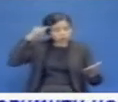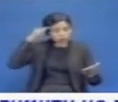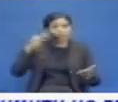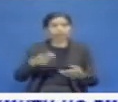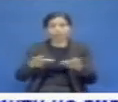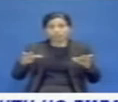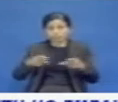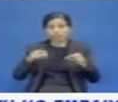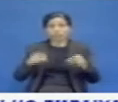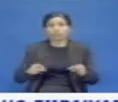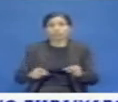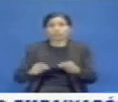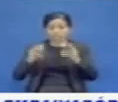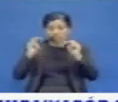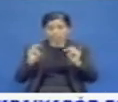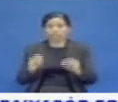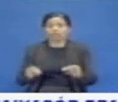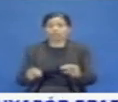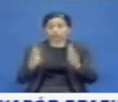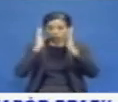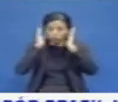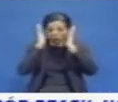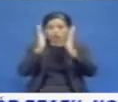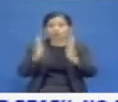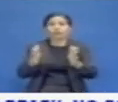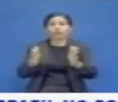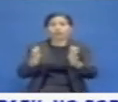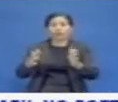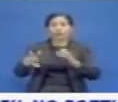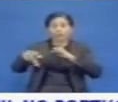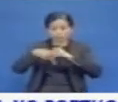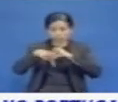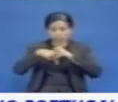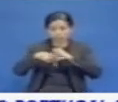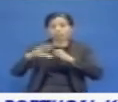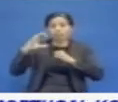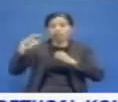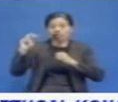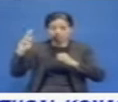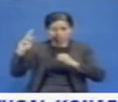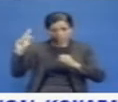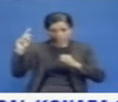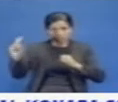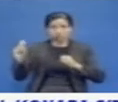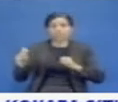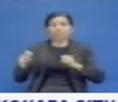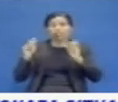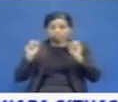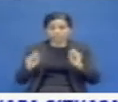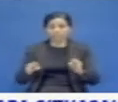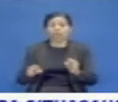financeira. Na BEMOS sai, atenção, bancada do CNRT, CATAC, receitas na